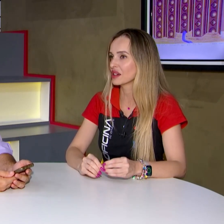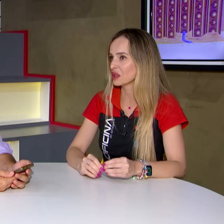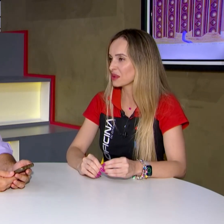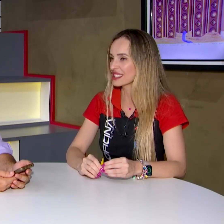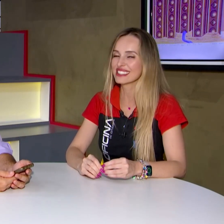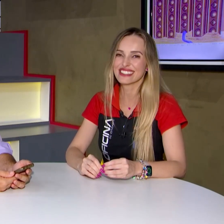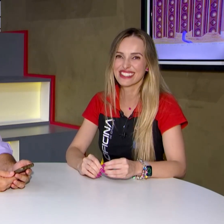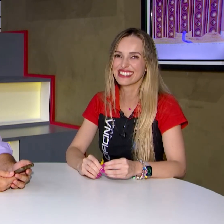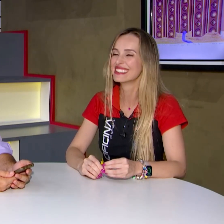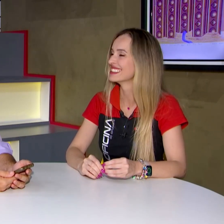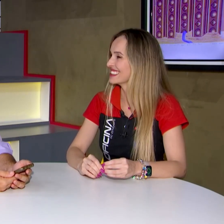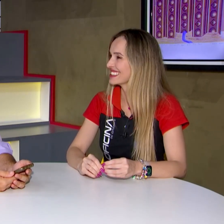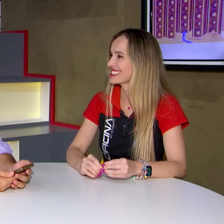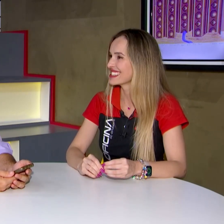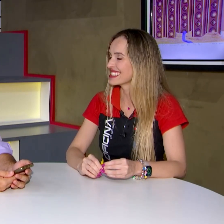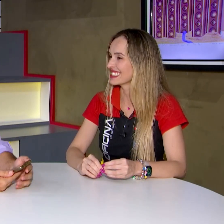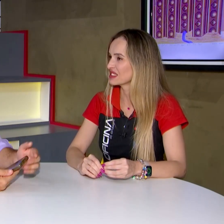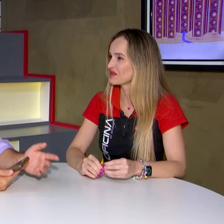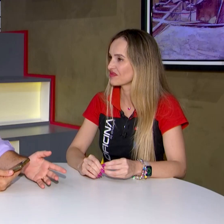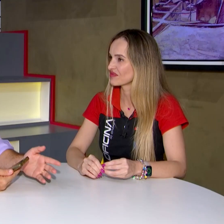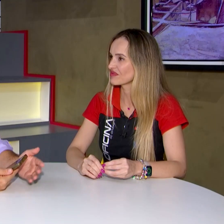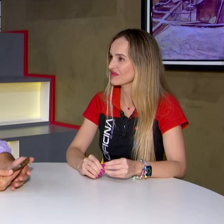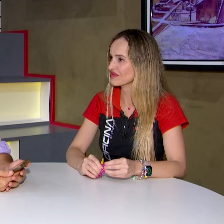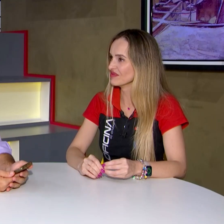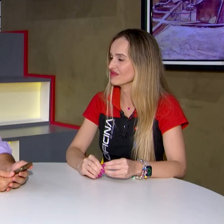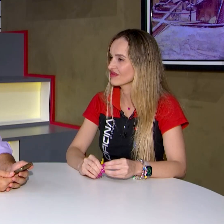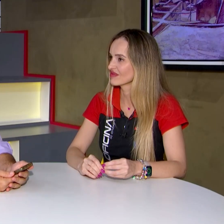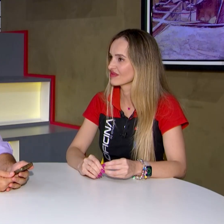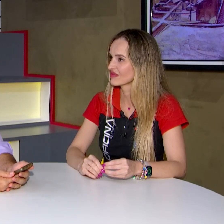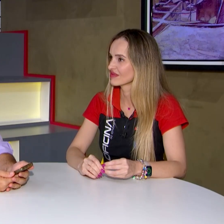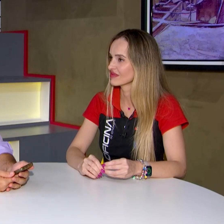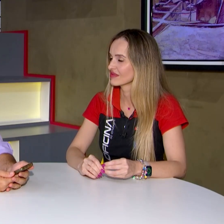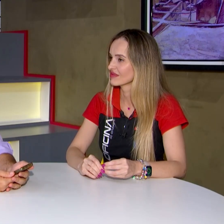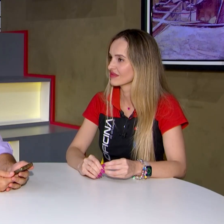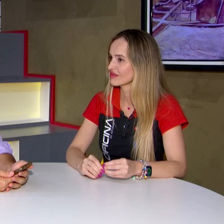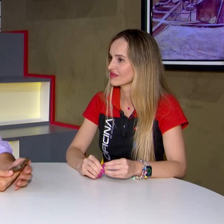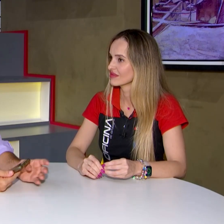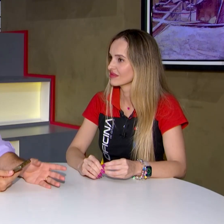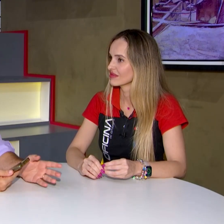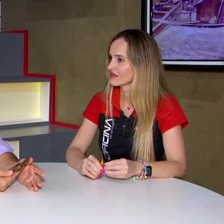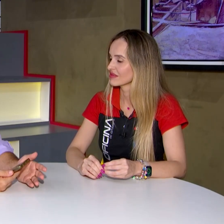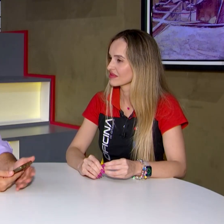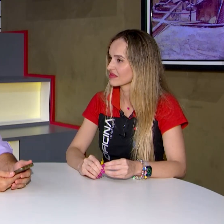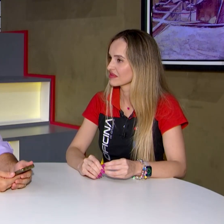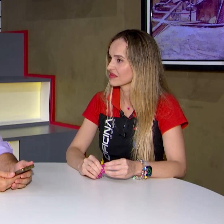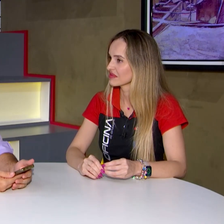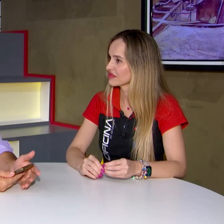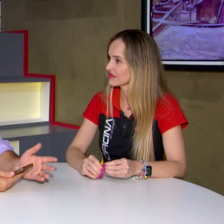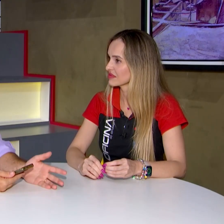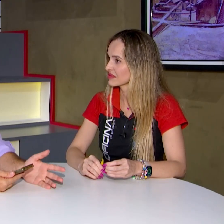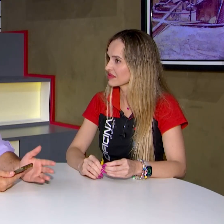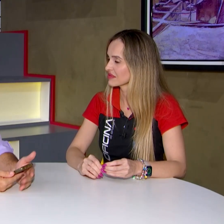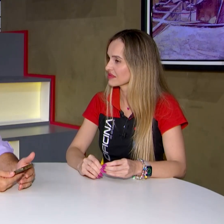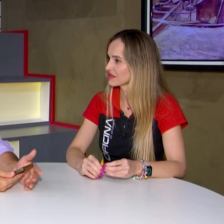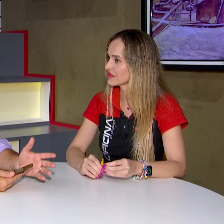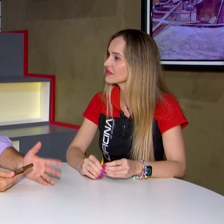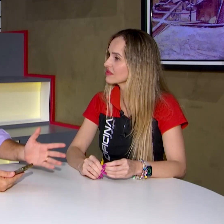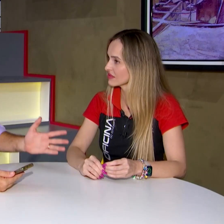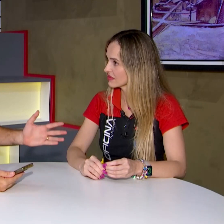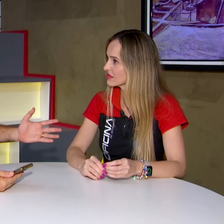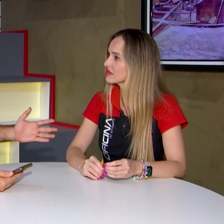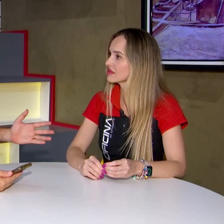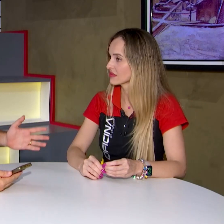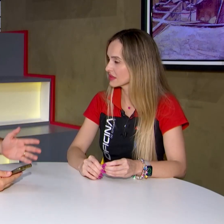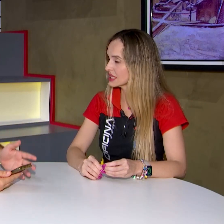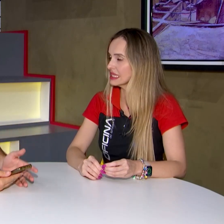Exatamente, que é no tão bom importante. sentido, evidentemente, né? Tem que dar valor para aquilo que você ganha, enfim, saber no que gasta e tudo mais.